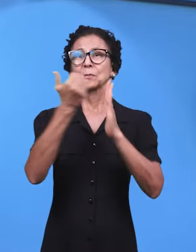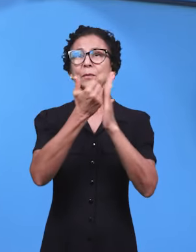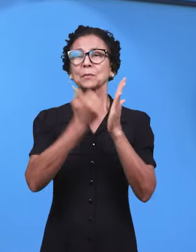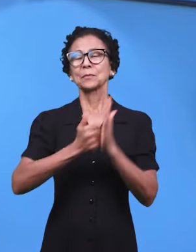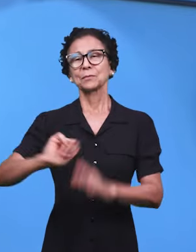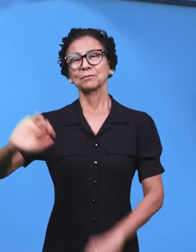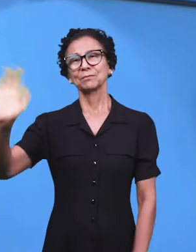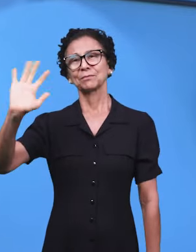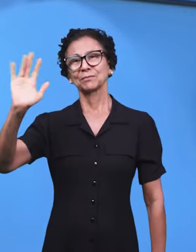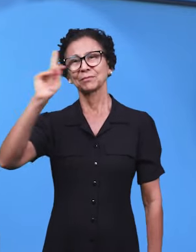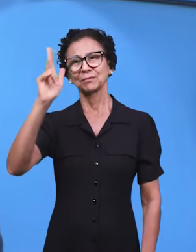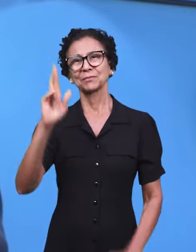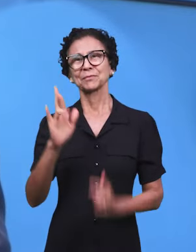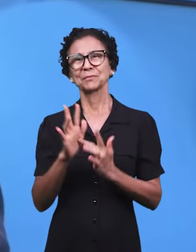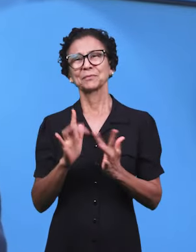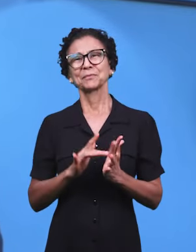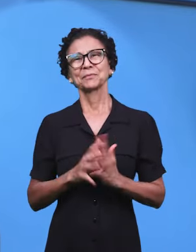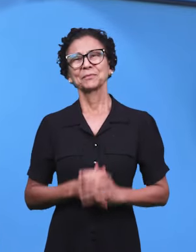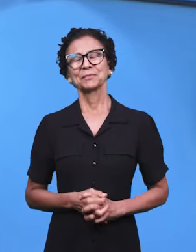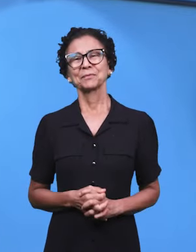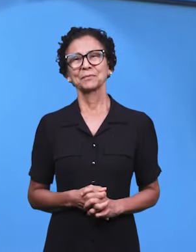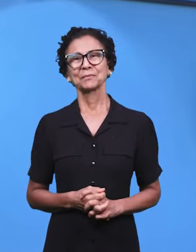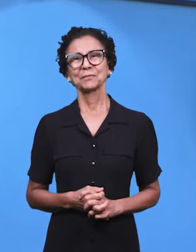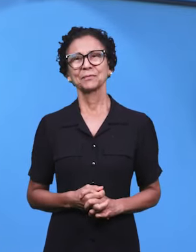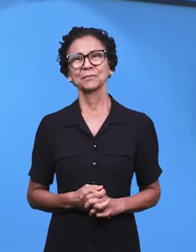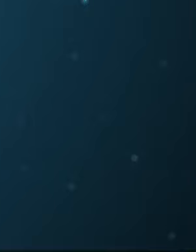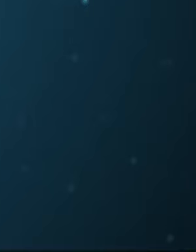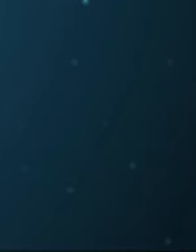programa. Até logo e a paz do Senhor Jesus.